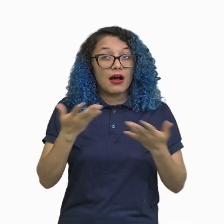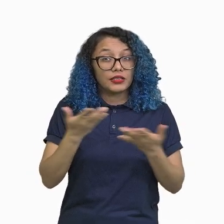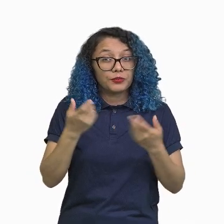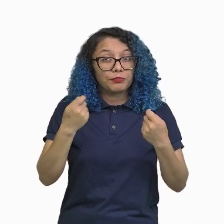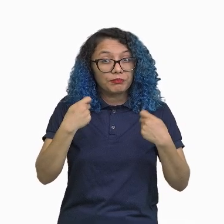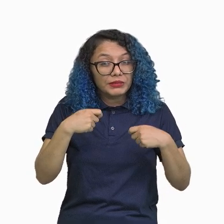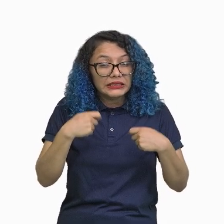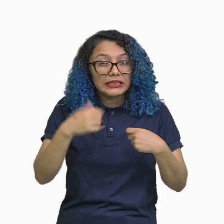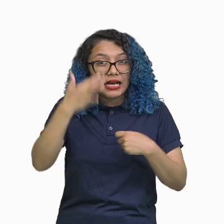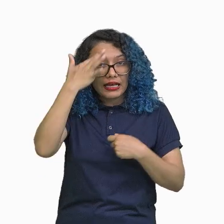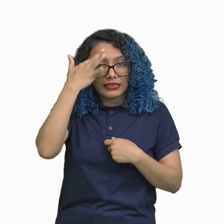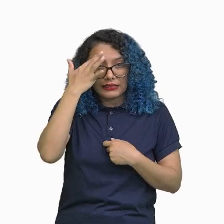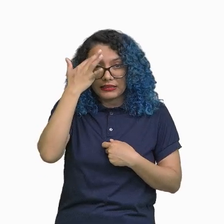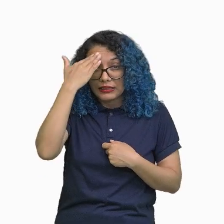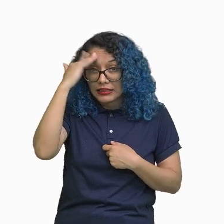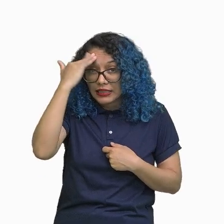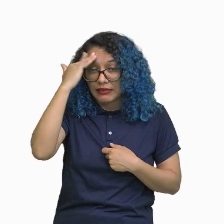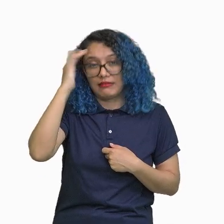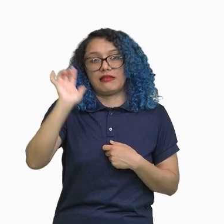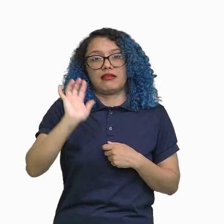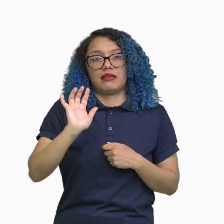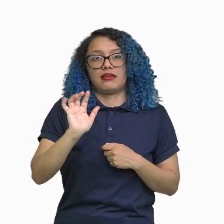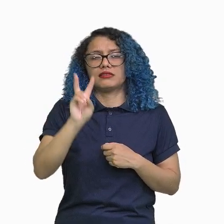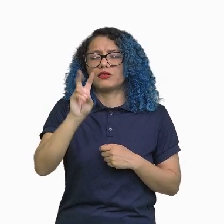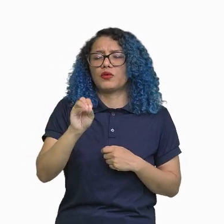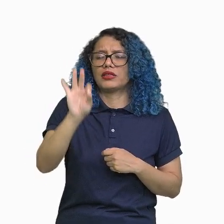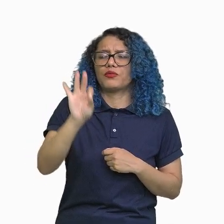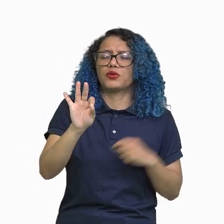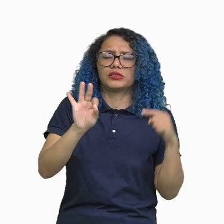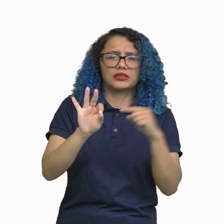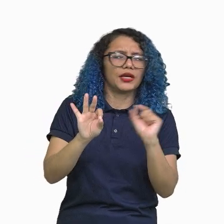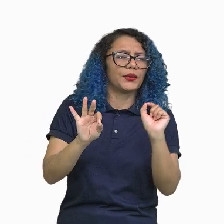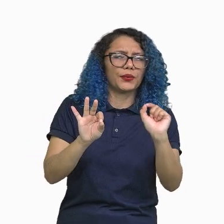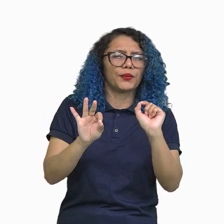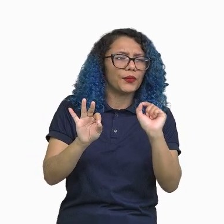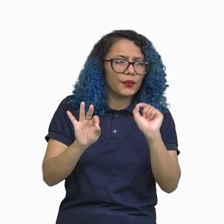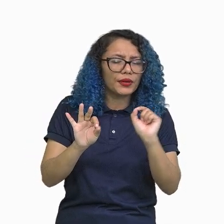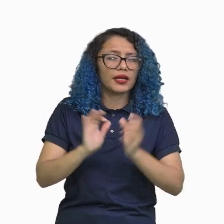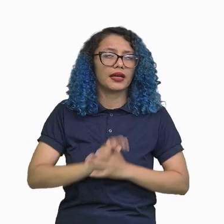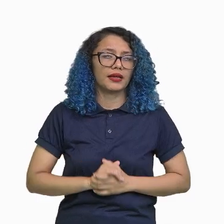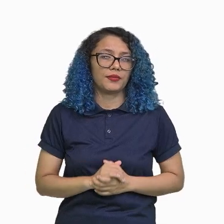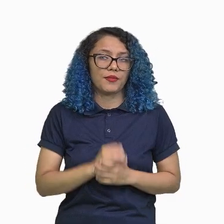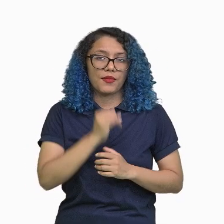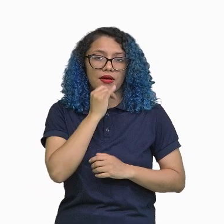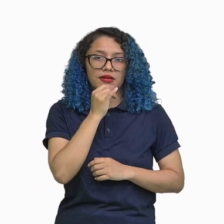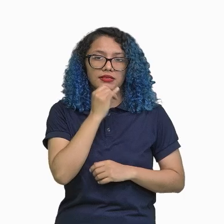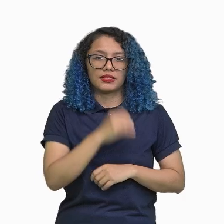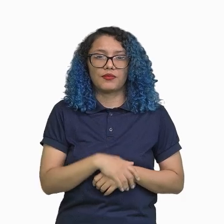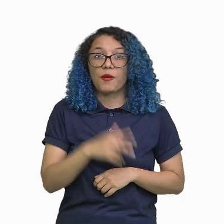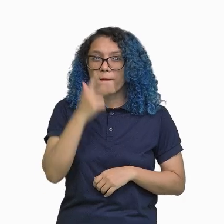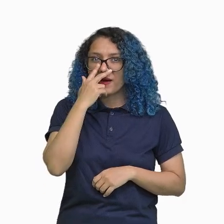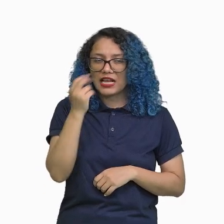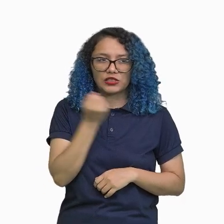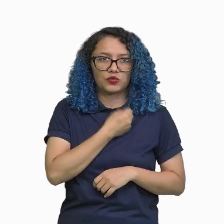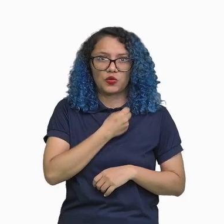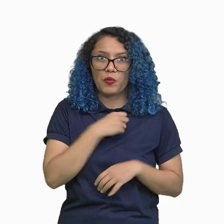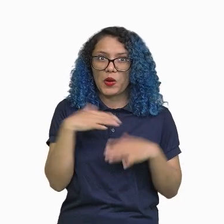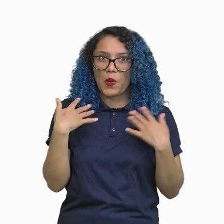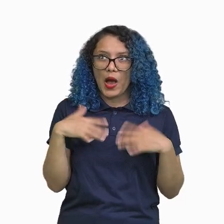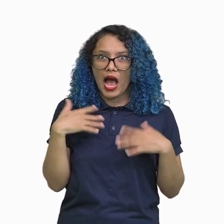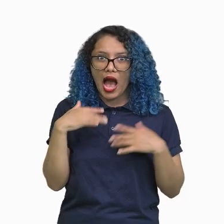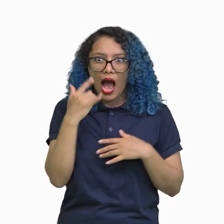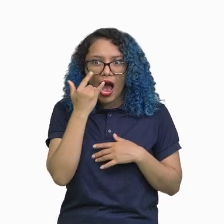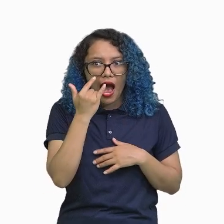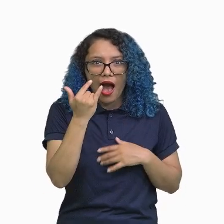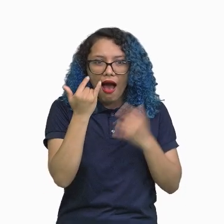funciona isso. Esse 50% que no primeiro momento aí aparece para nós como um número mágico, né? É um número mágico